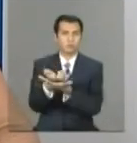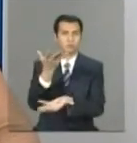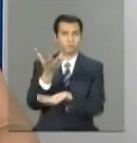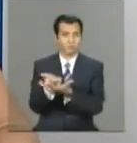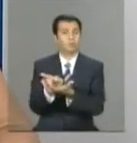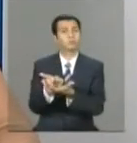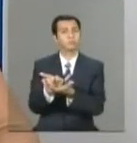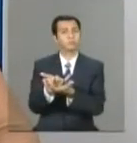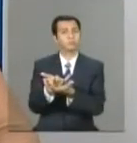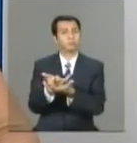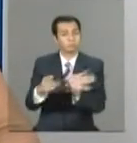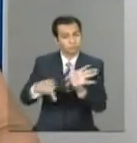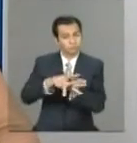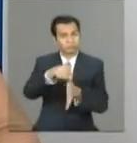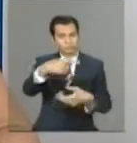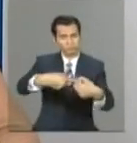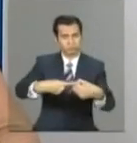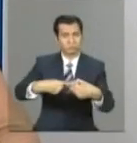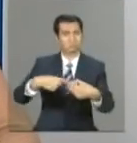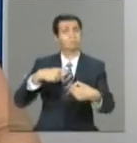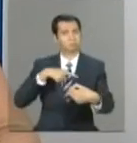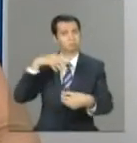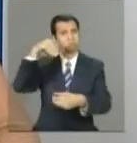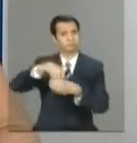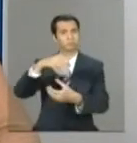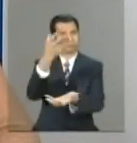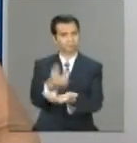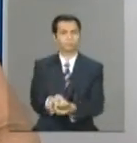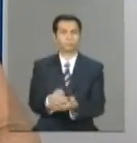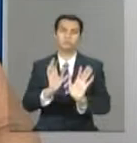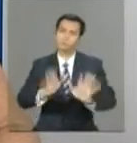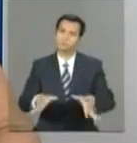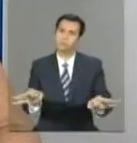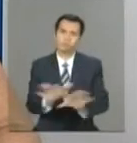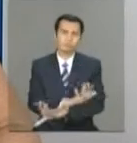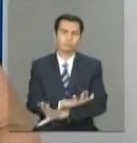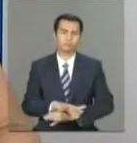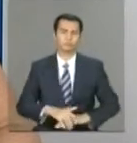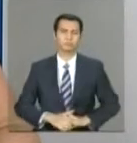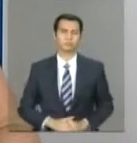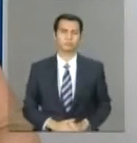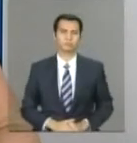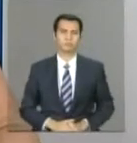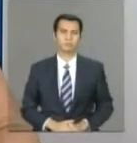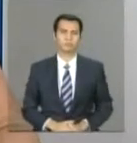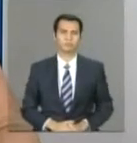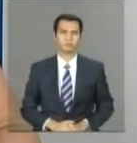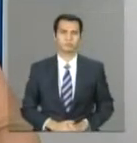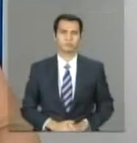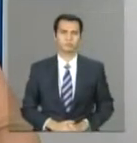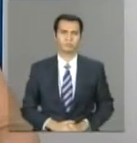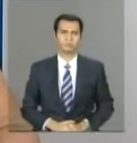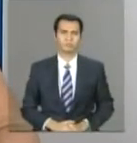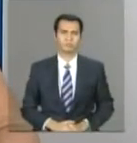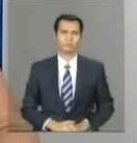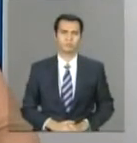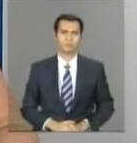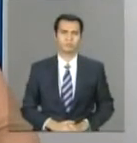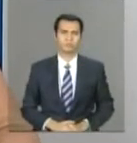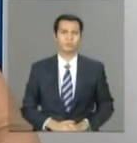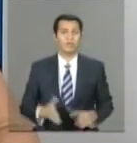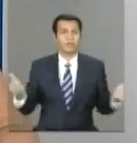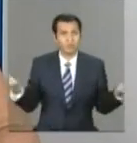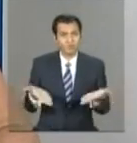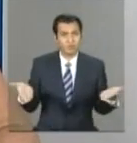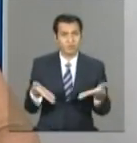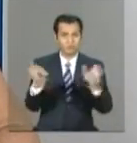nesse novo modelo de dados. No momento, a aplicação ainda não possui